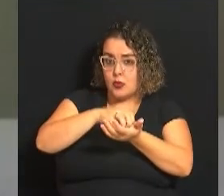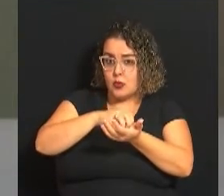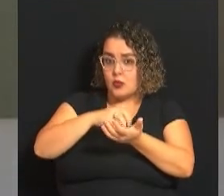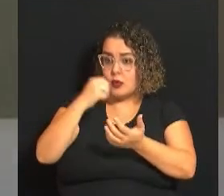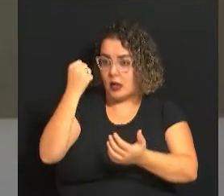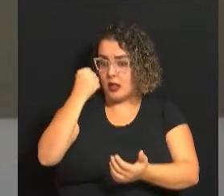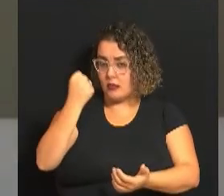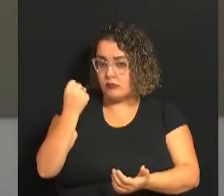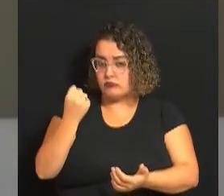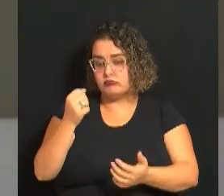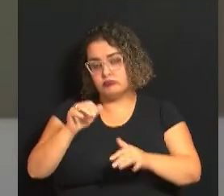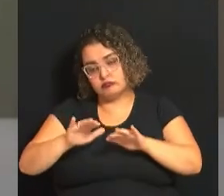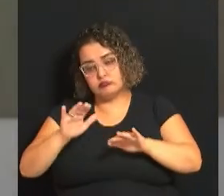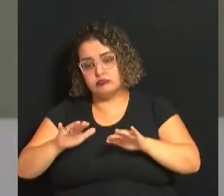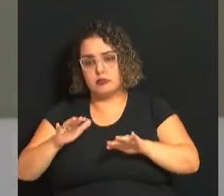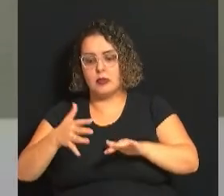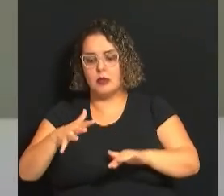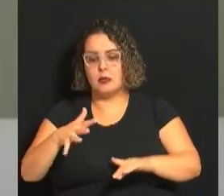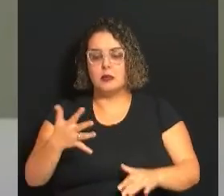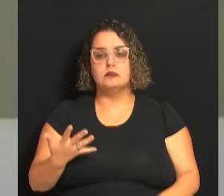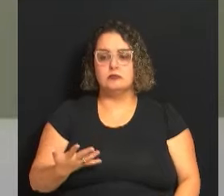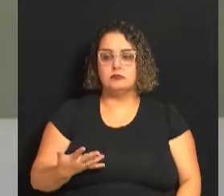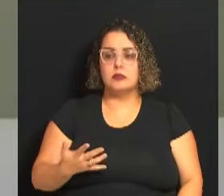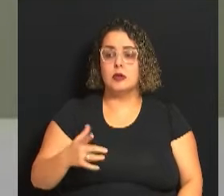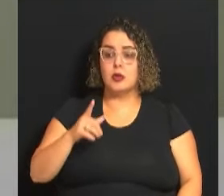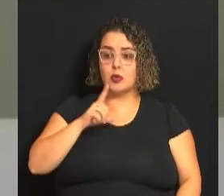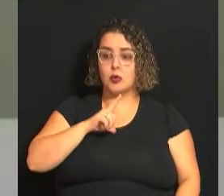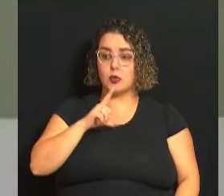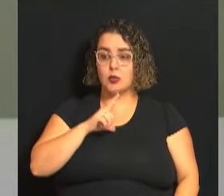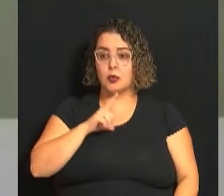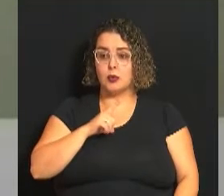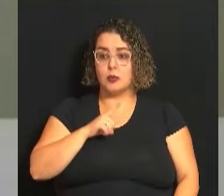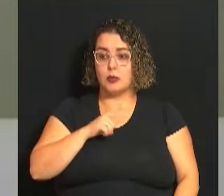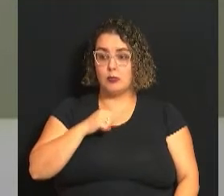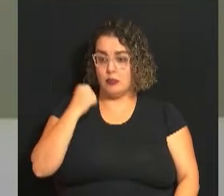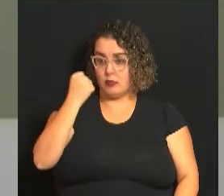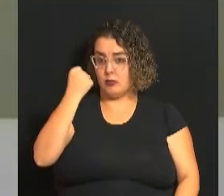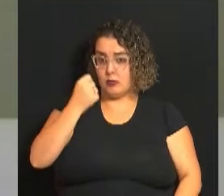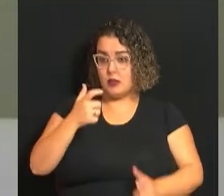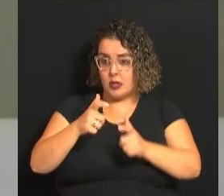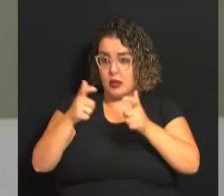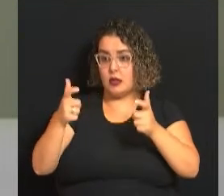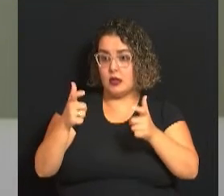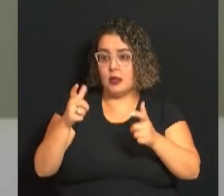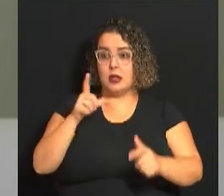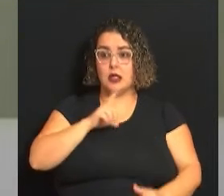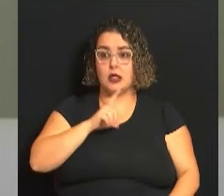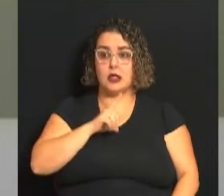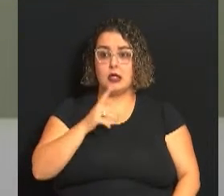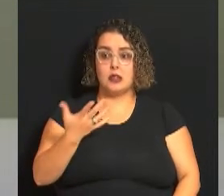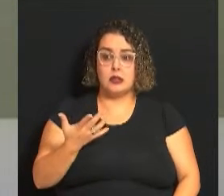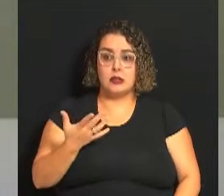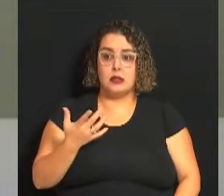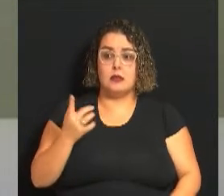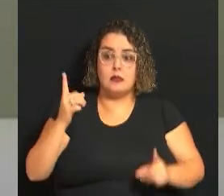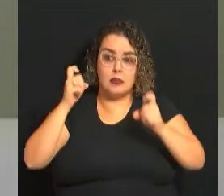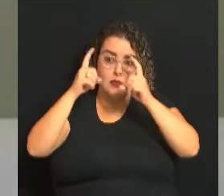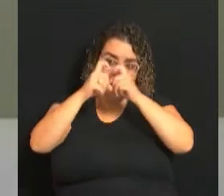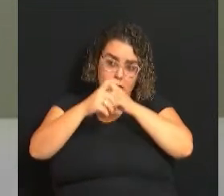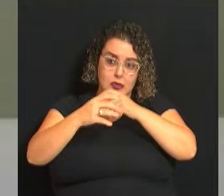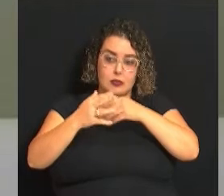menos agressivo. E aqueles que têm uma agressividade maior têm uma dificuldade maior de